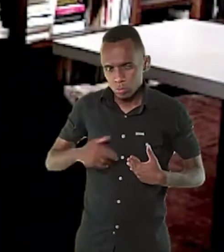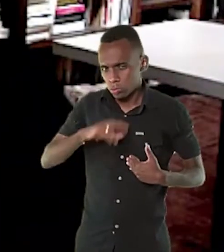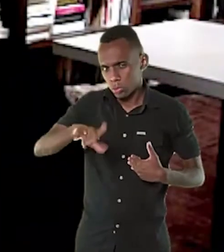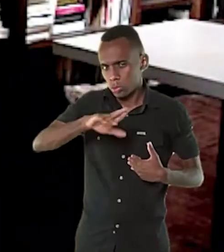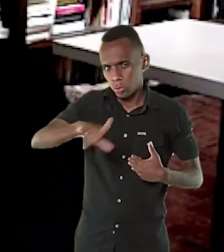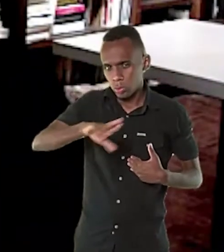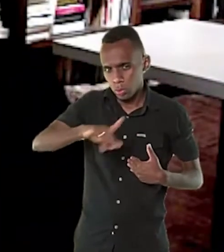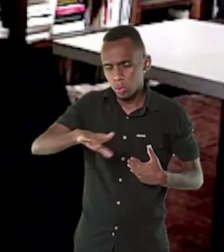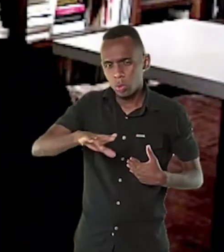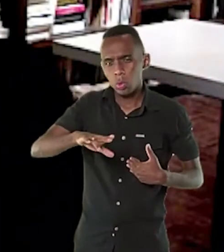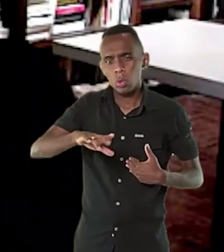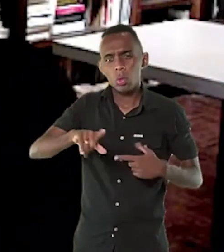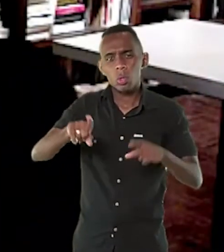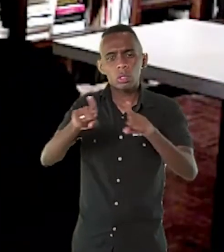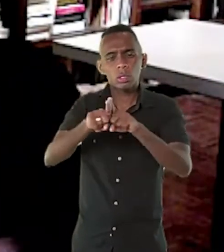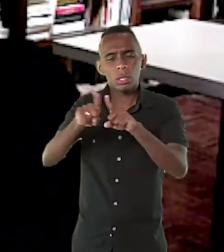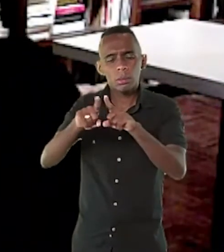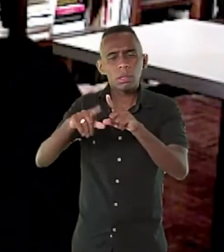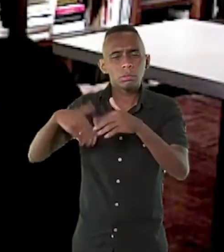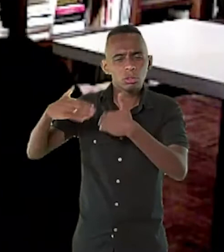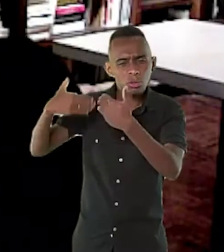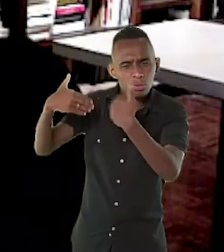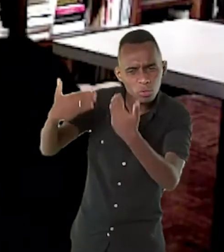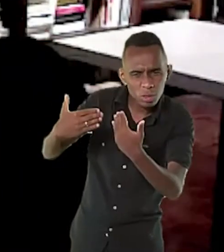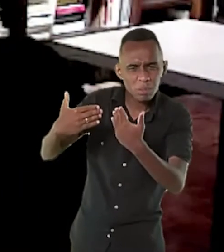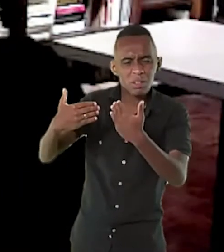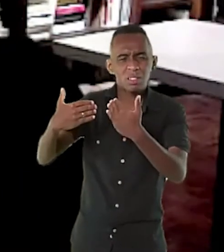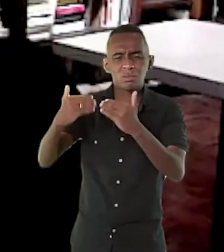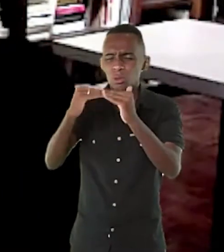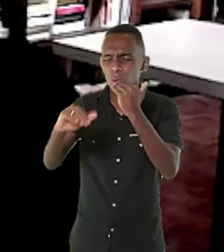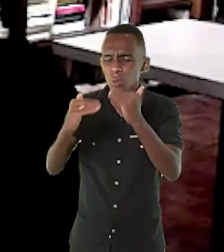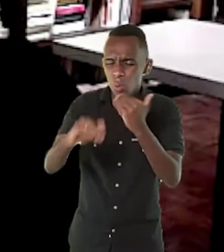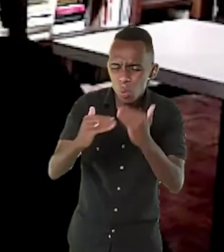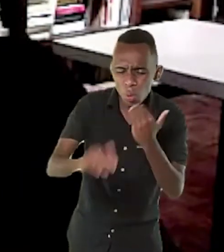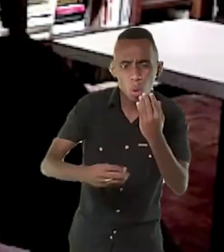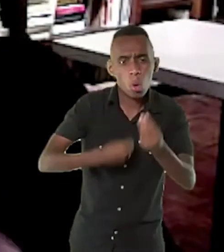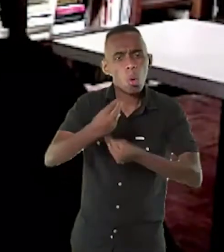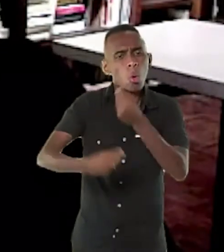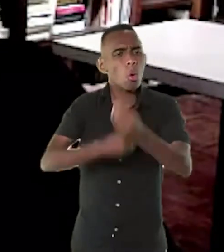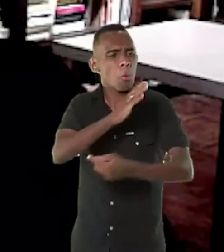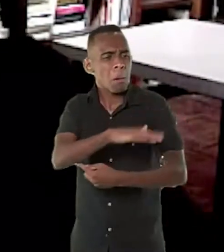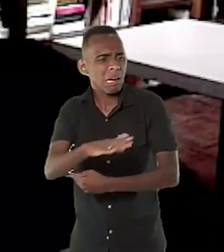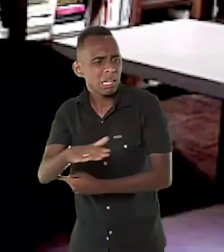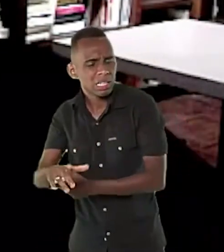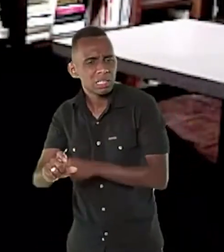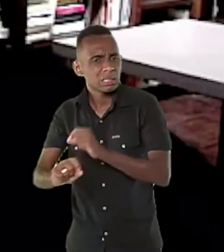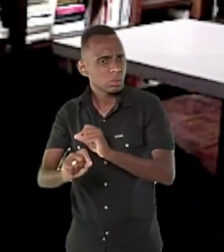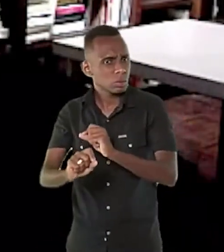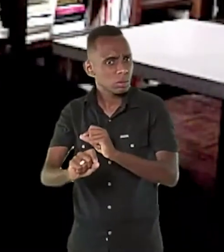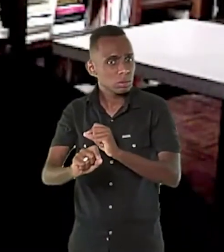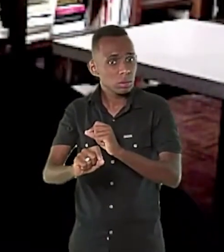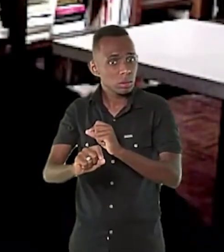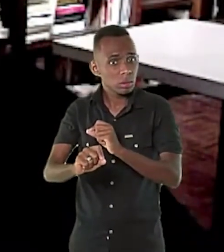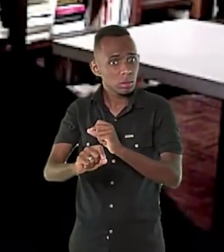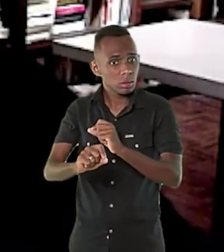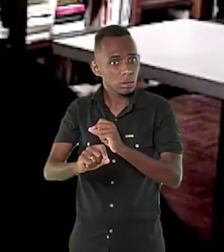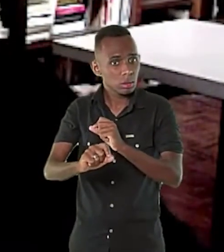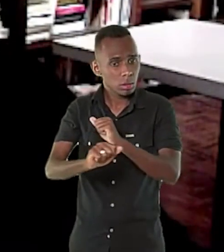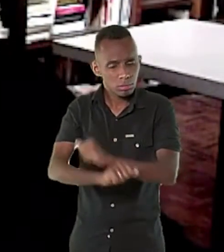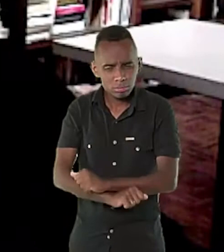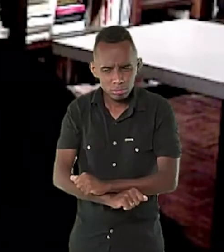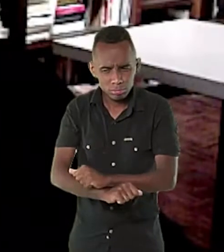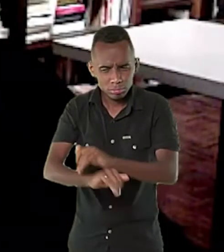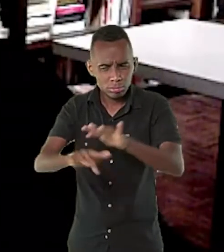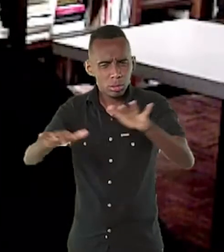à ergonomia, à contradição entre como a criança se espalha no